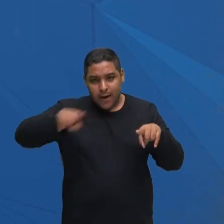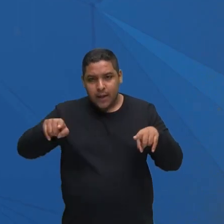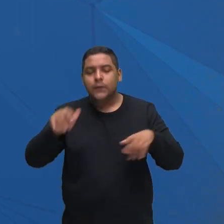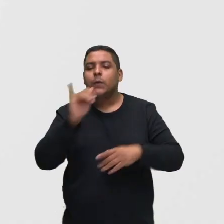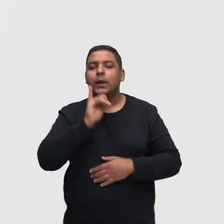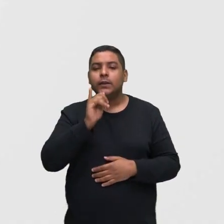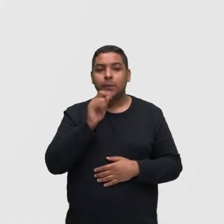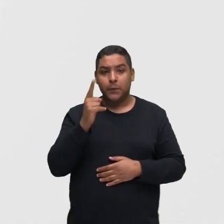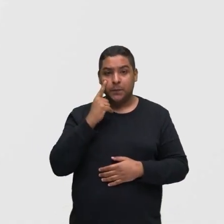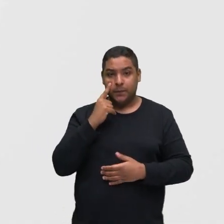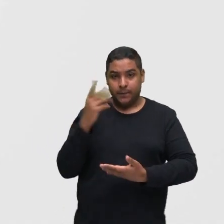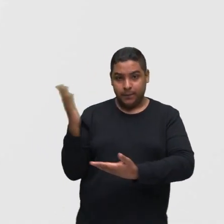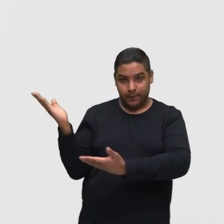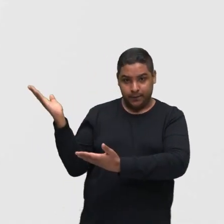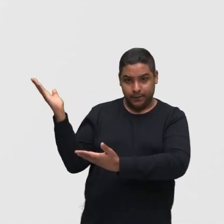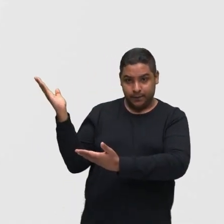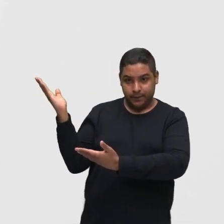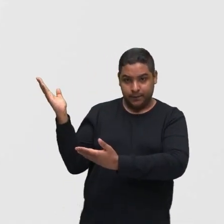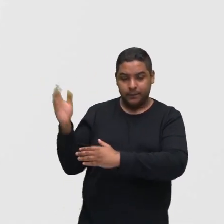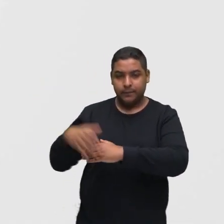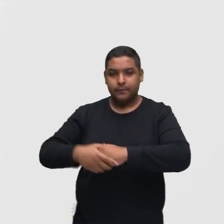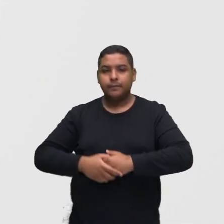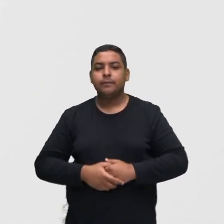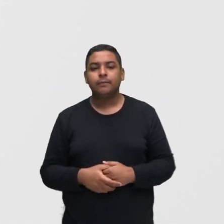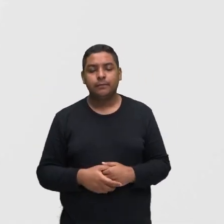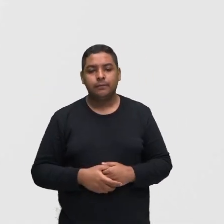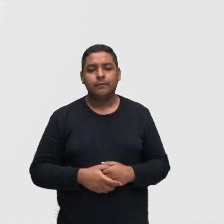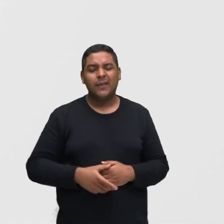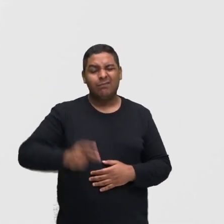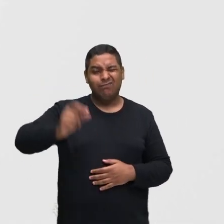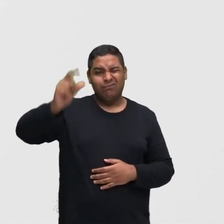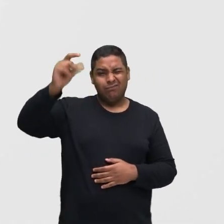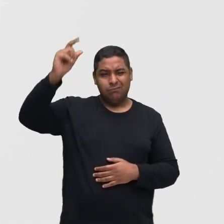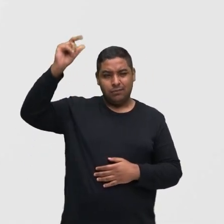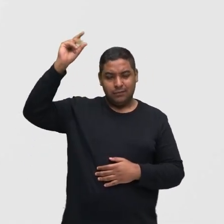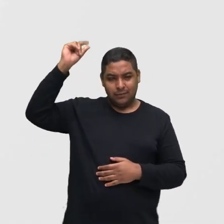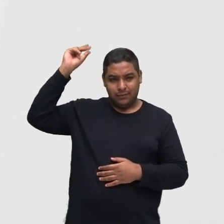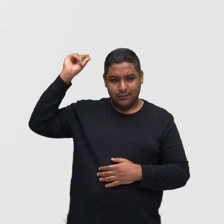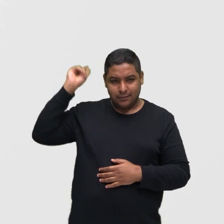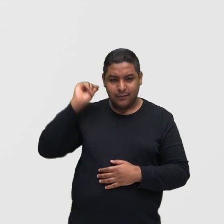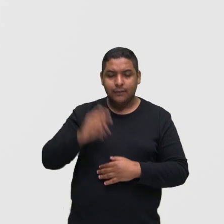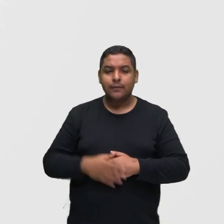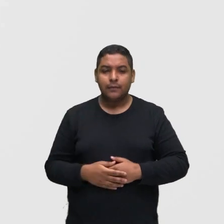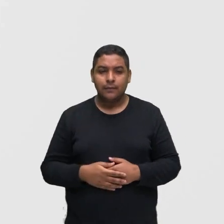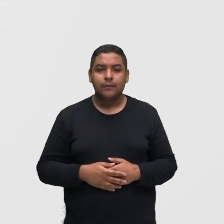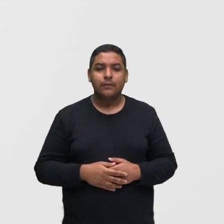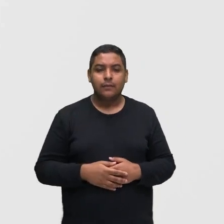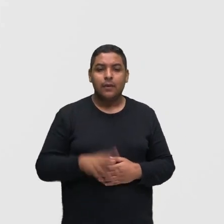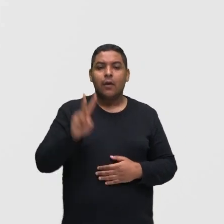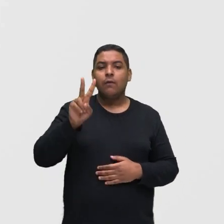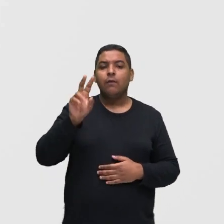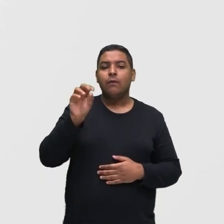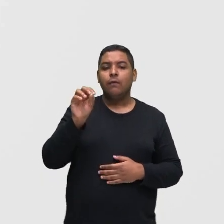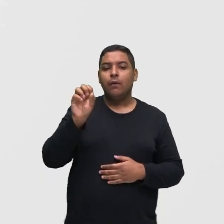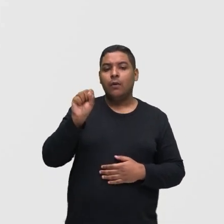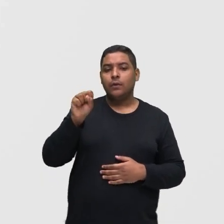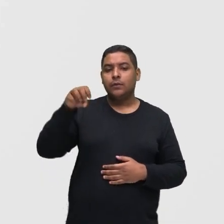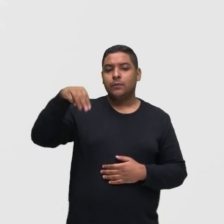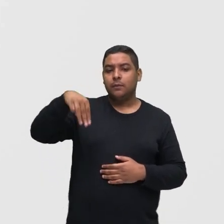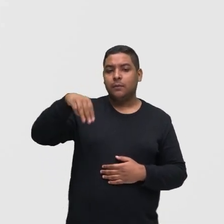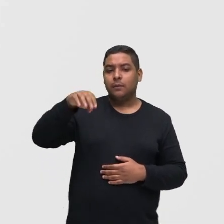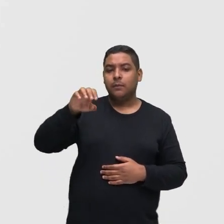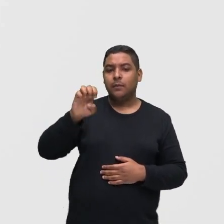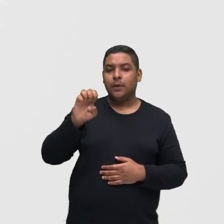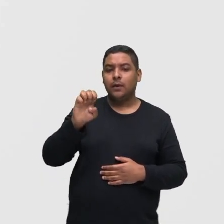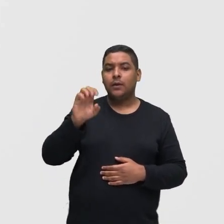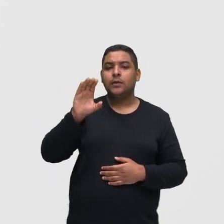trazer para vocês. Antigamente, né, vamos assim dizer, a gente falava vossa mercê. Depois a gente